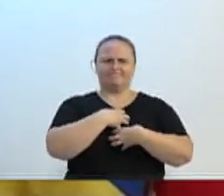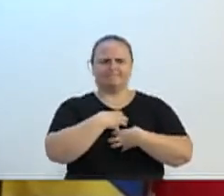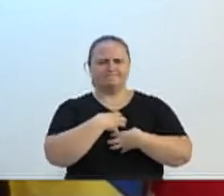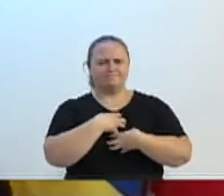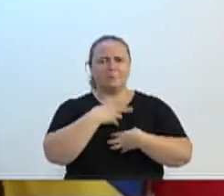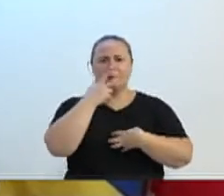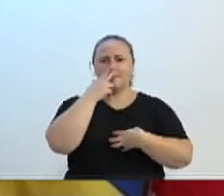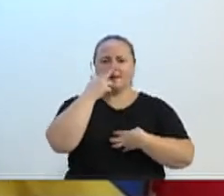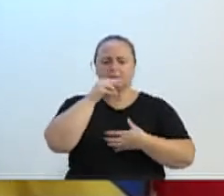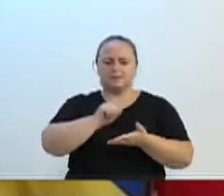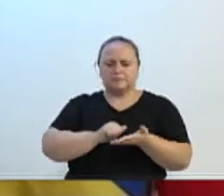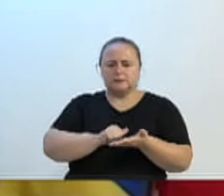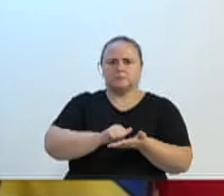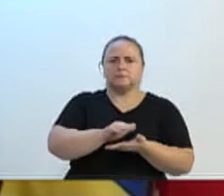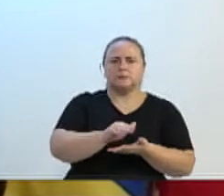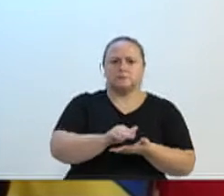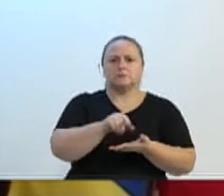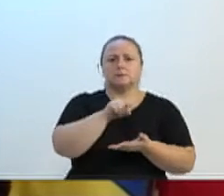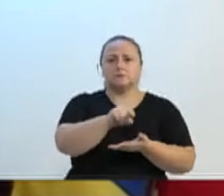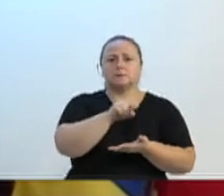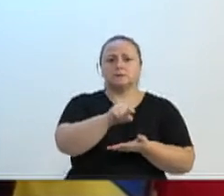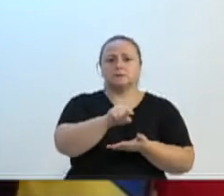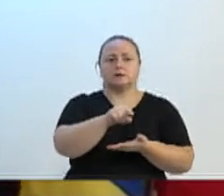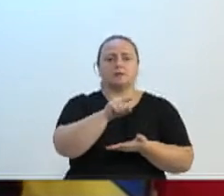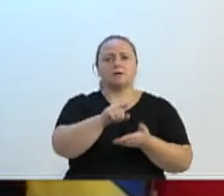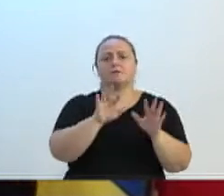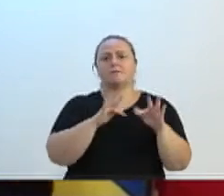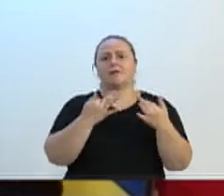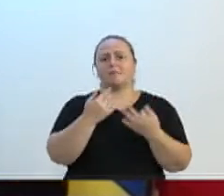embora alguém da família.